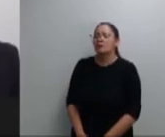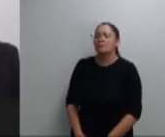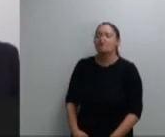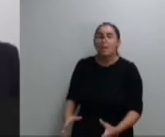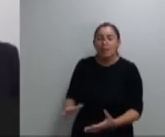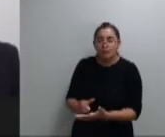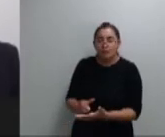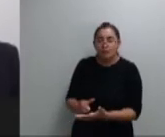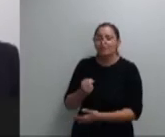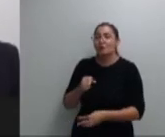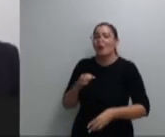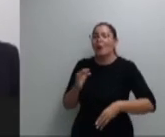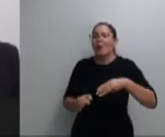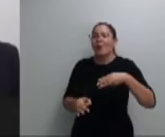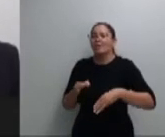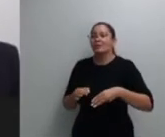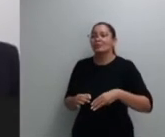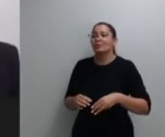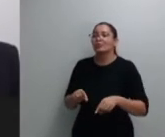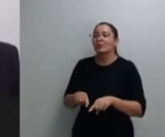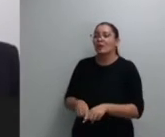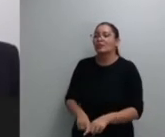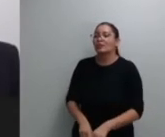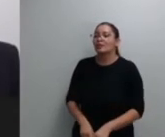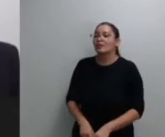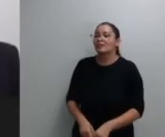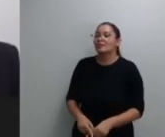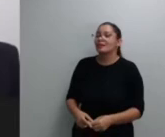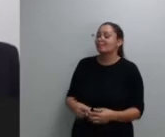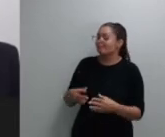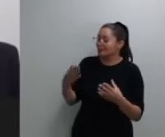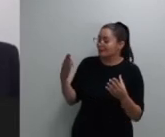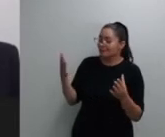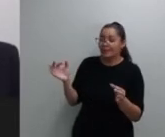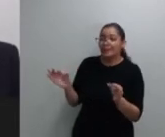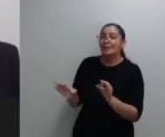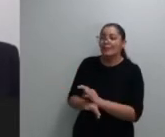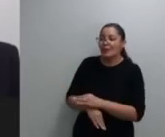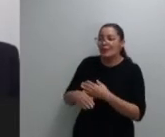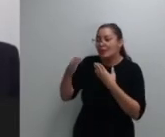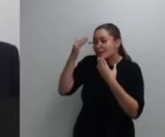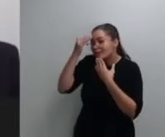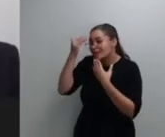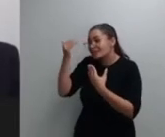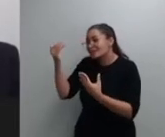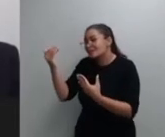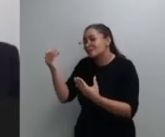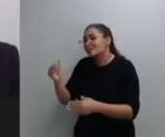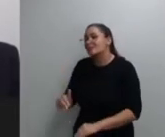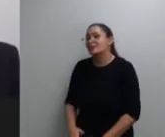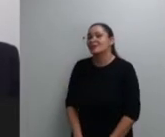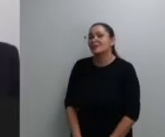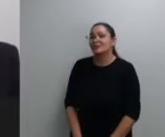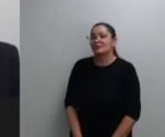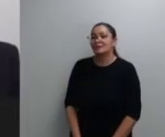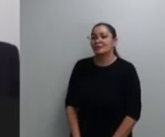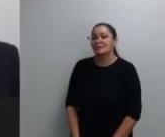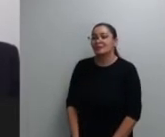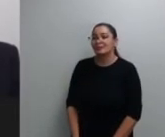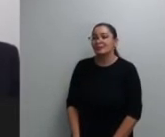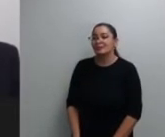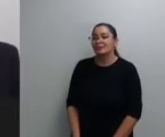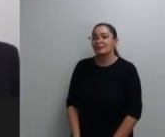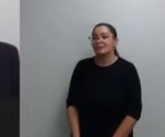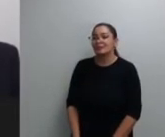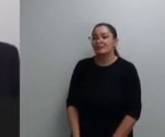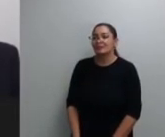com isso doutor Israel está ultimado o julgamento desse processo agradeço a participação de vossa excelência acompanhando aí